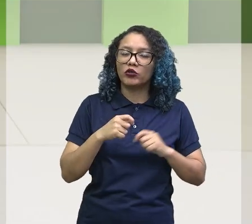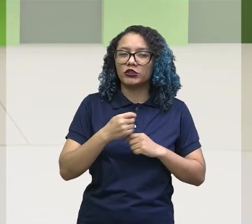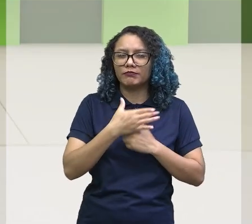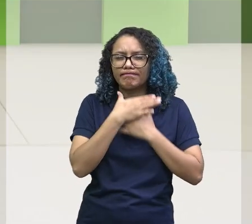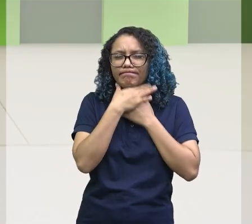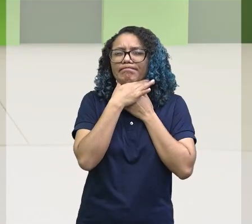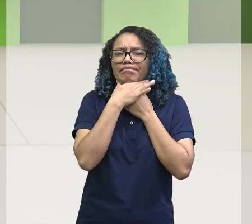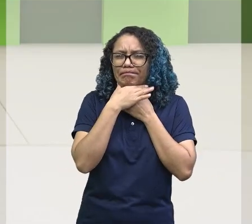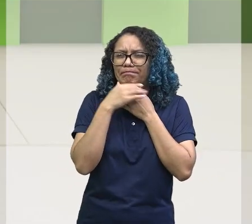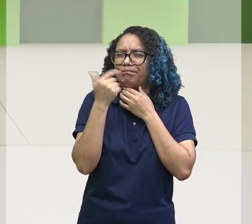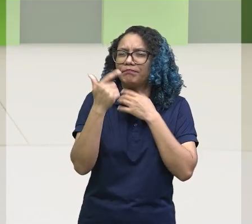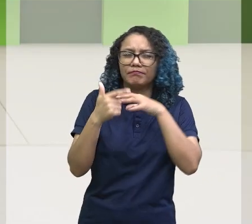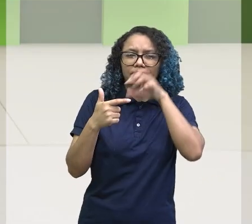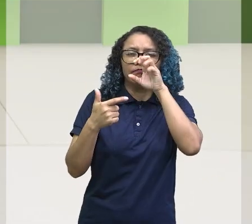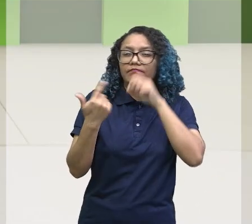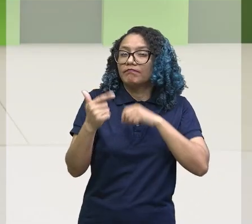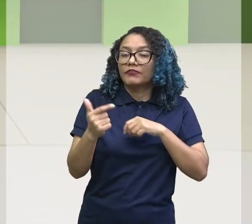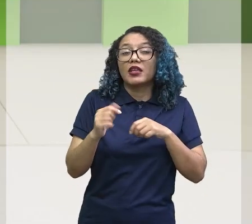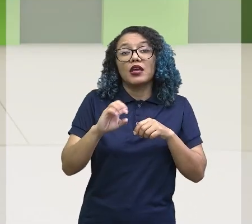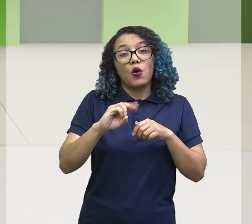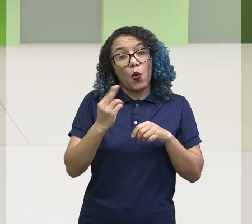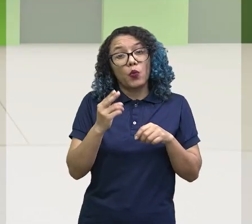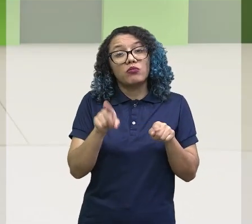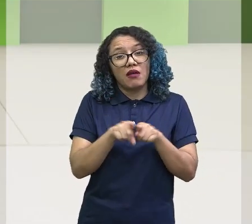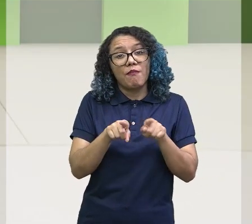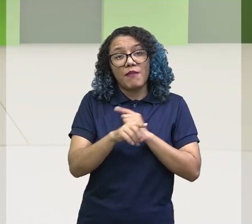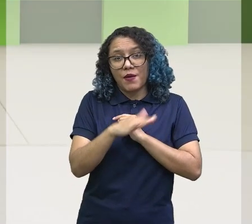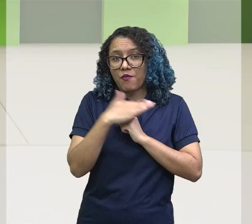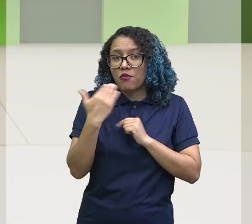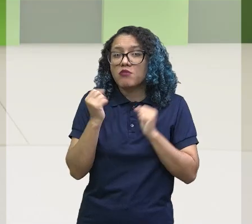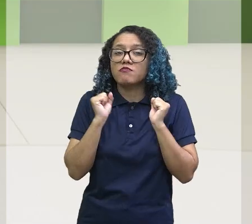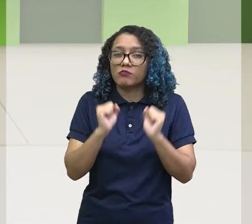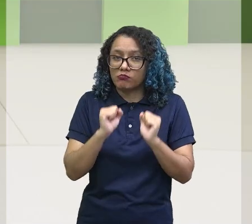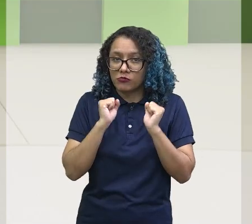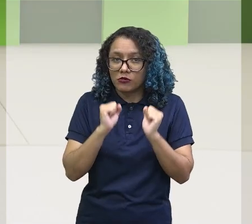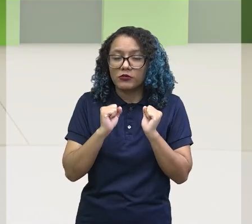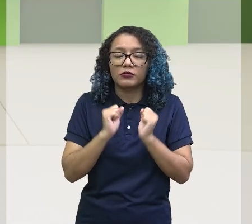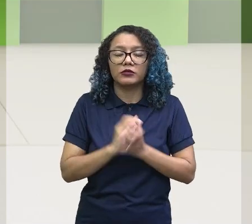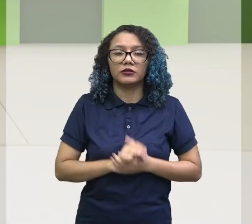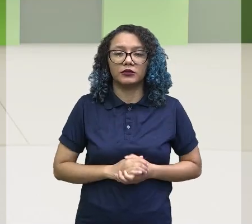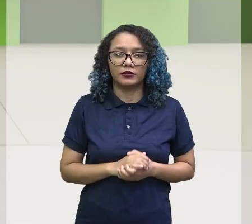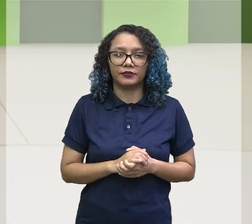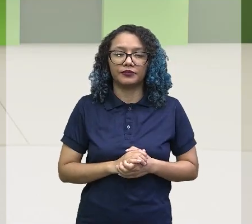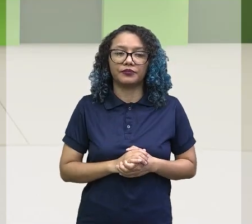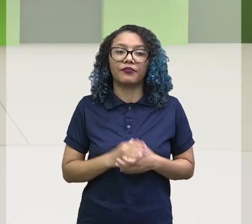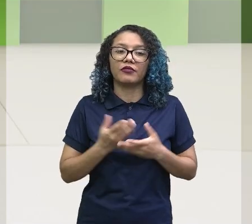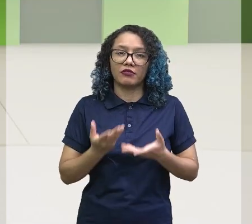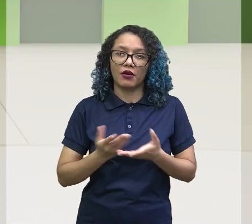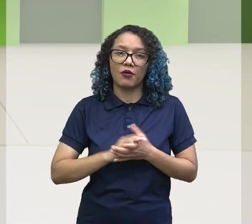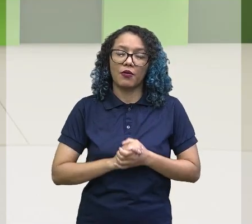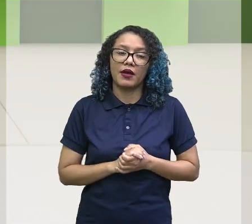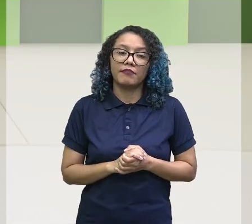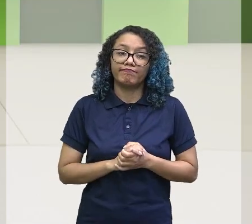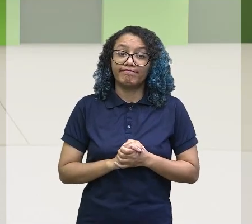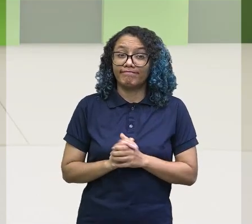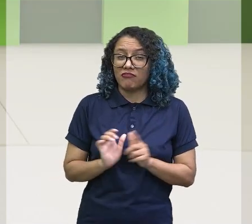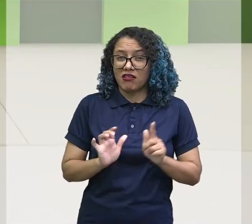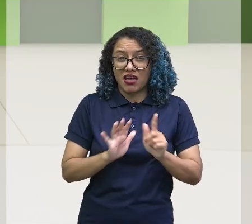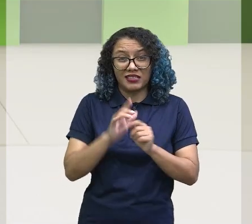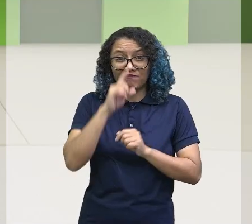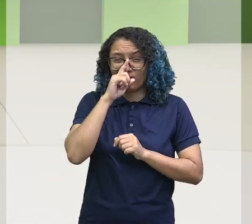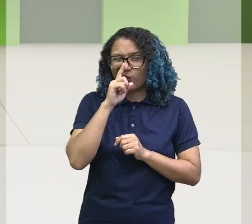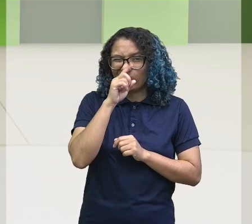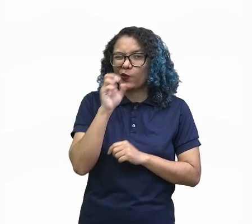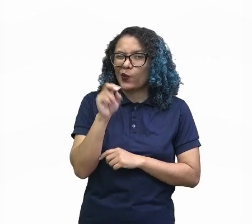viu, e até mesmo a morte, né, como a gente pôde observar. Então, como a gente já viu, é um gás, né, altamente tóxico ali, como a gente pode